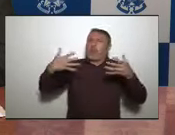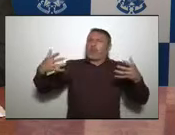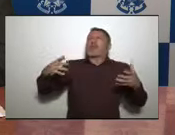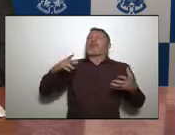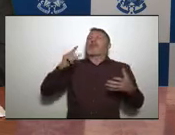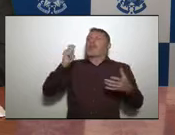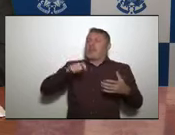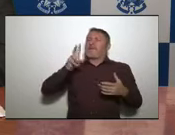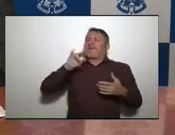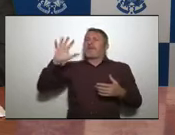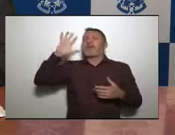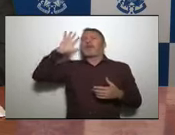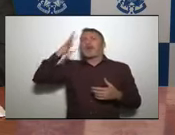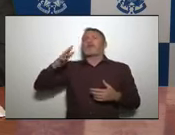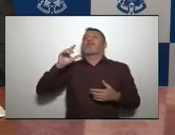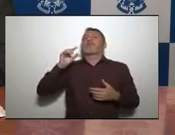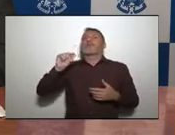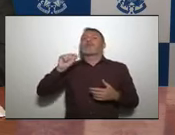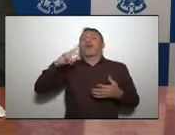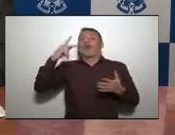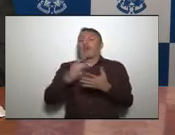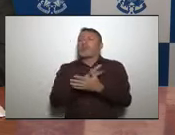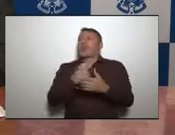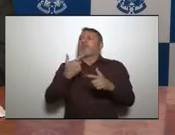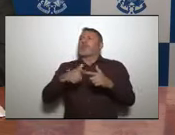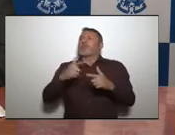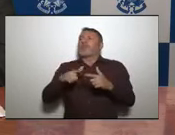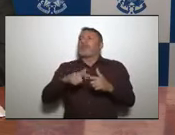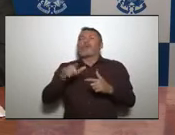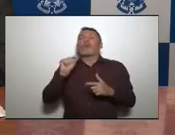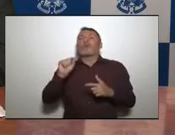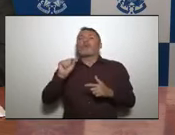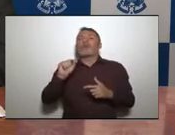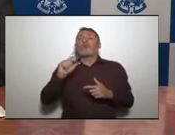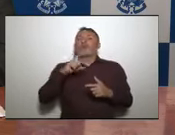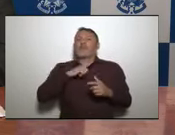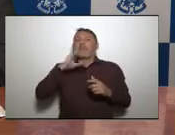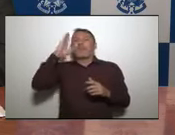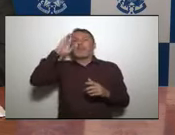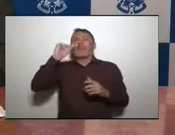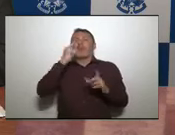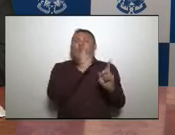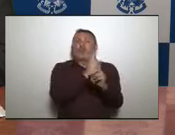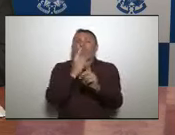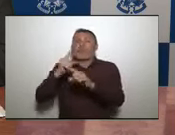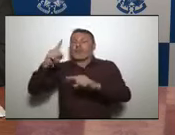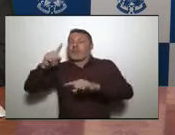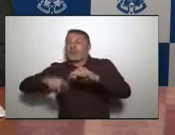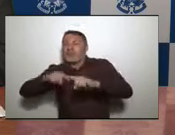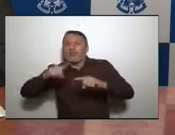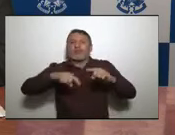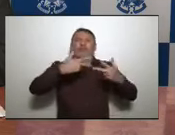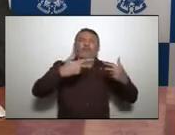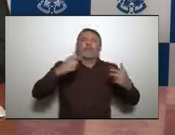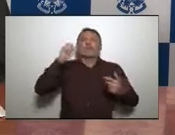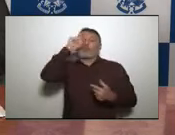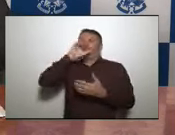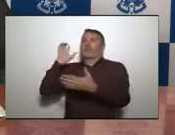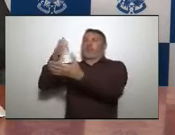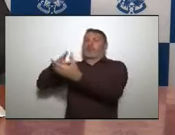que dá conta. O nosso problema é encontrar equipamento para todos esses locais que nós estamos com dificuldade.